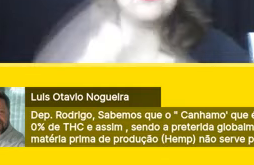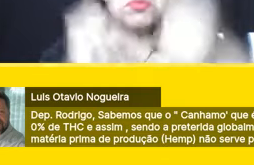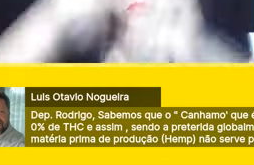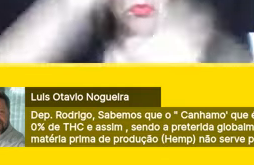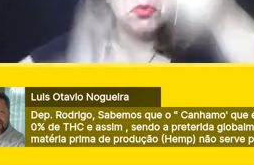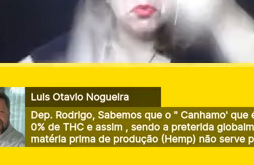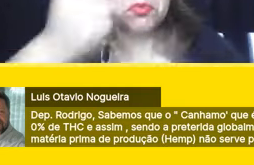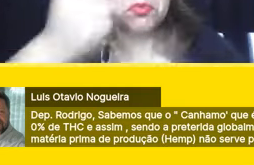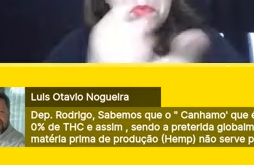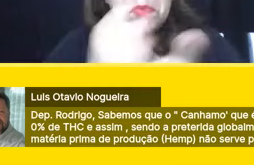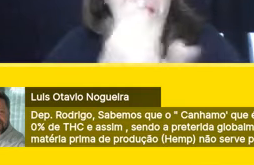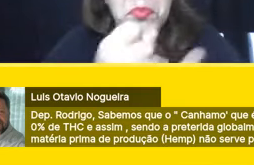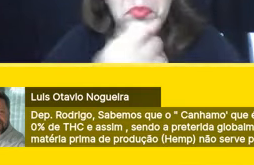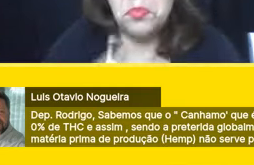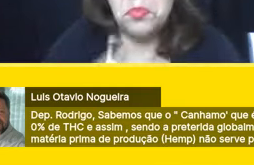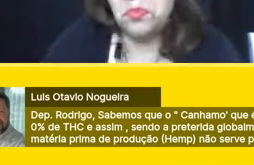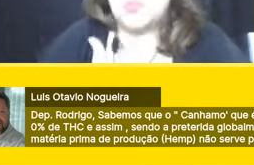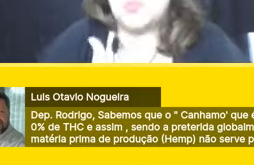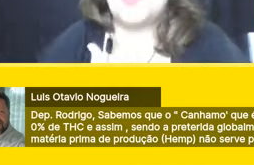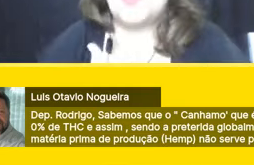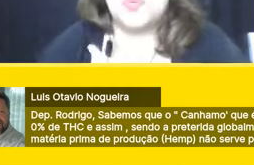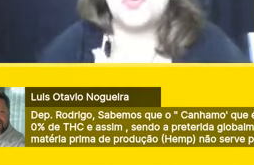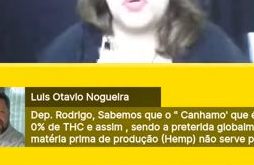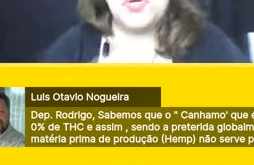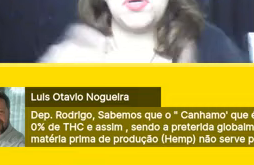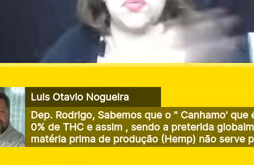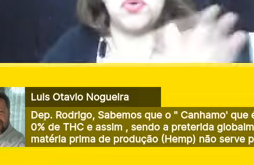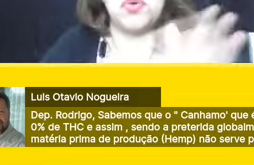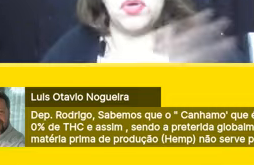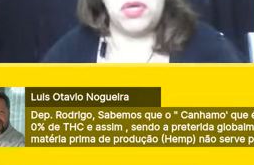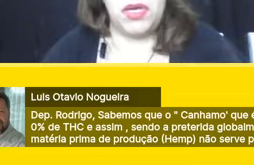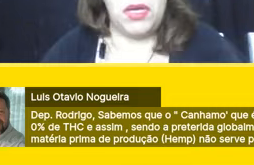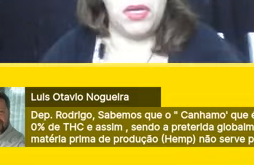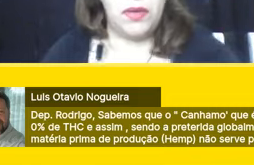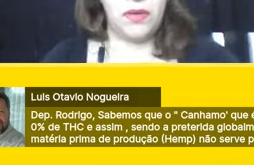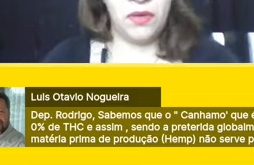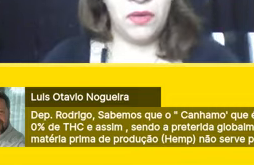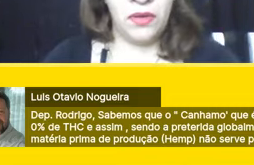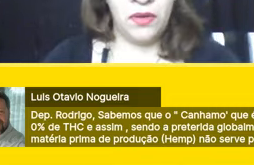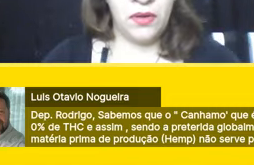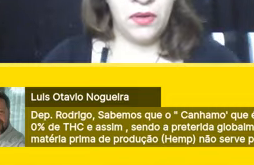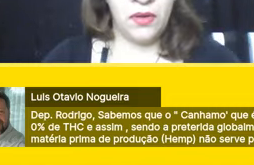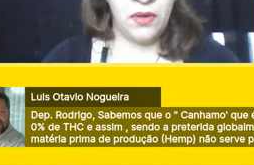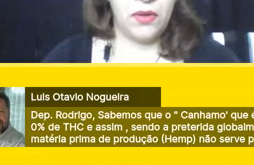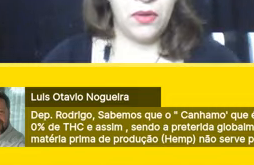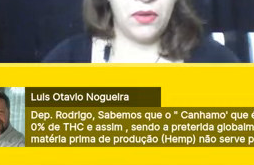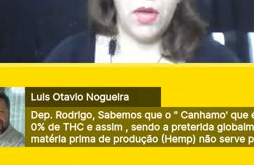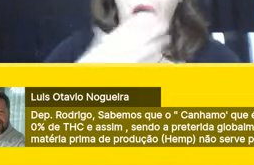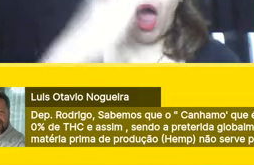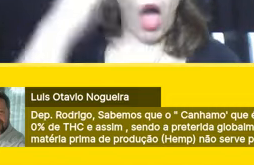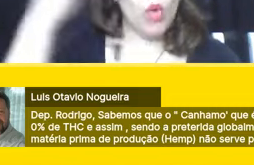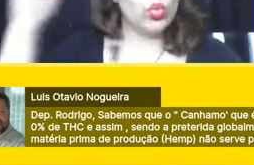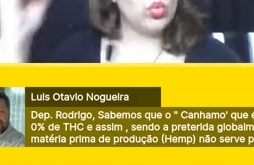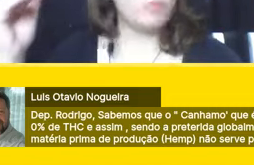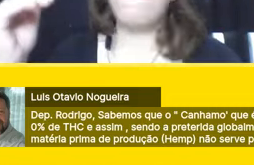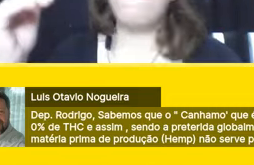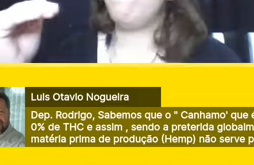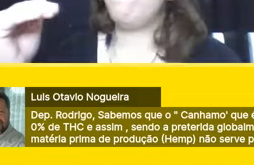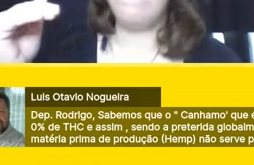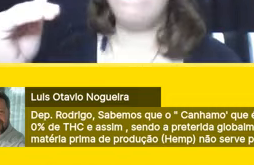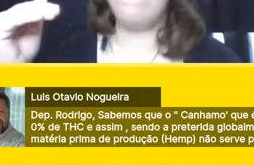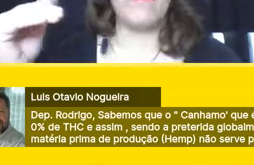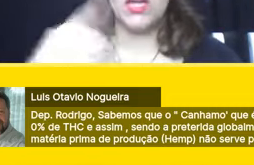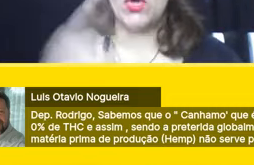farmacêuticas para extração da matéria-prima de produção hemp. Não Isso. serve para uso adulto, por não